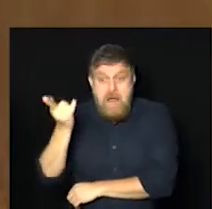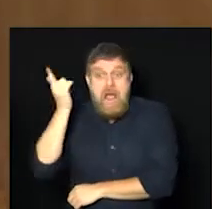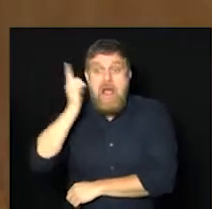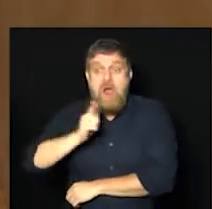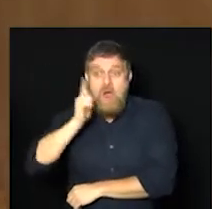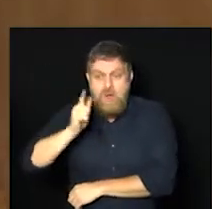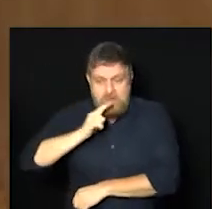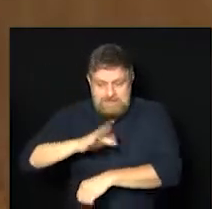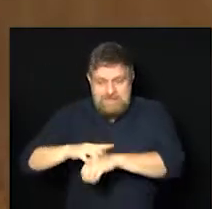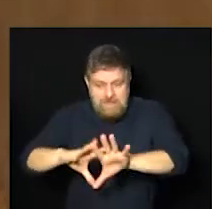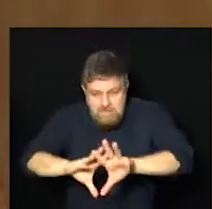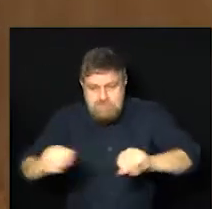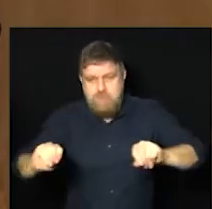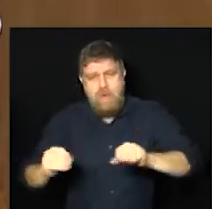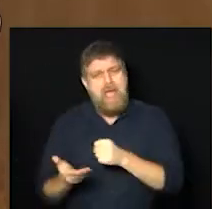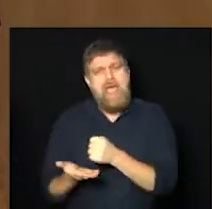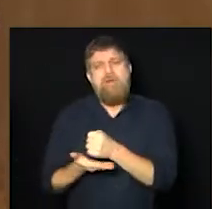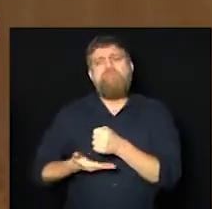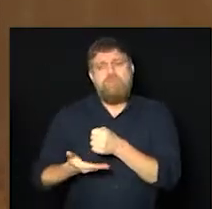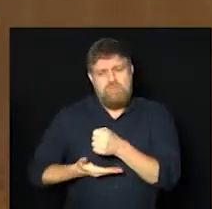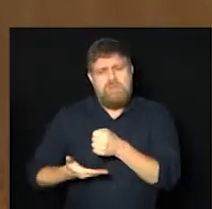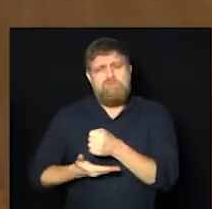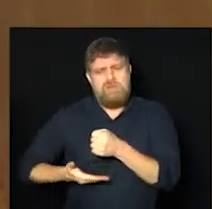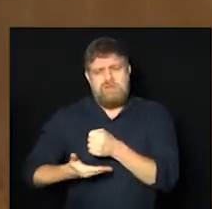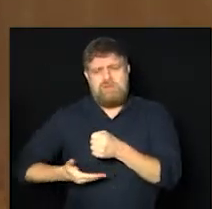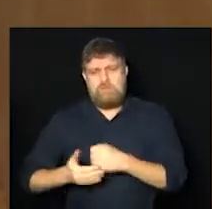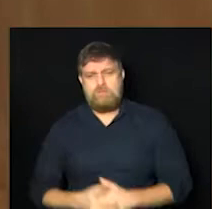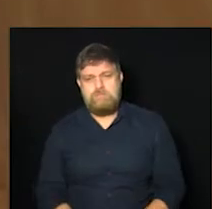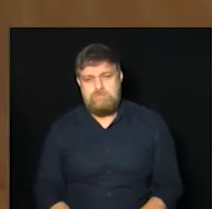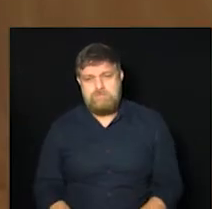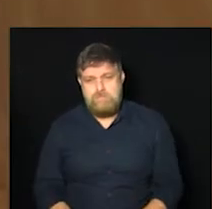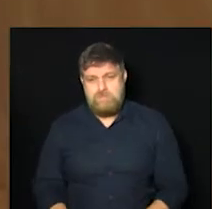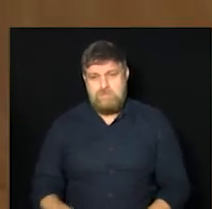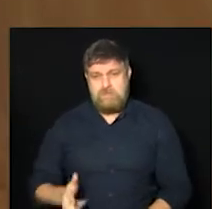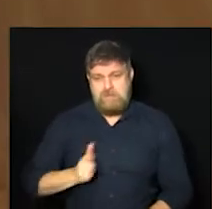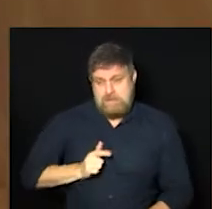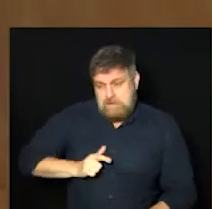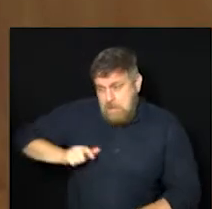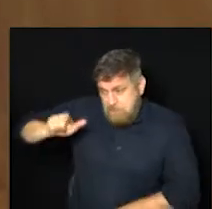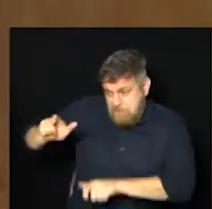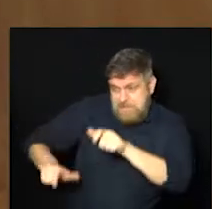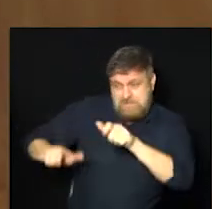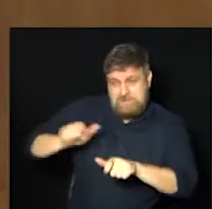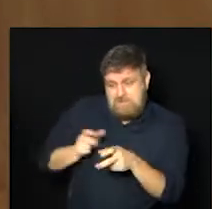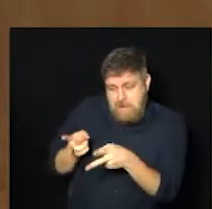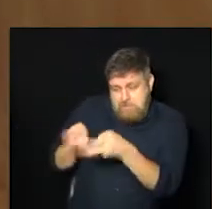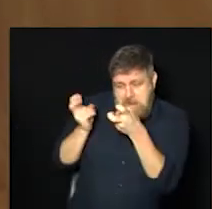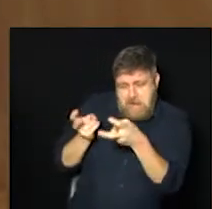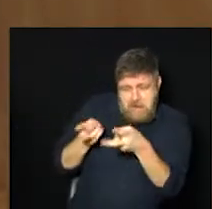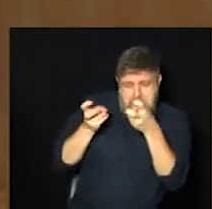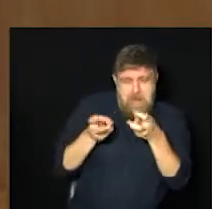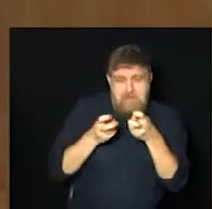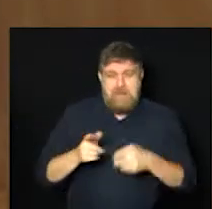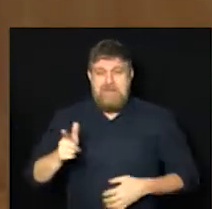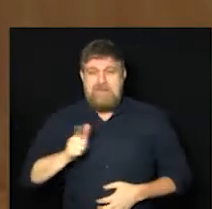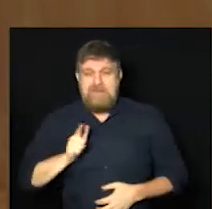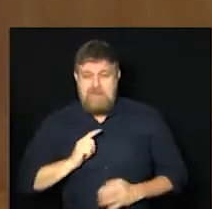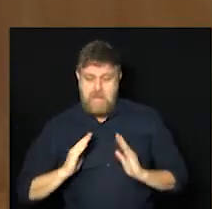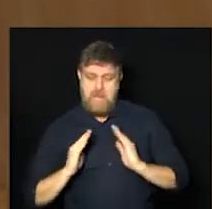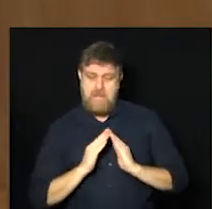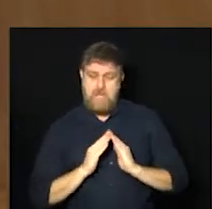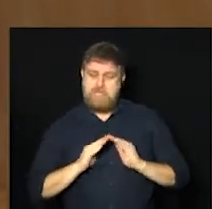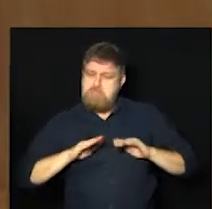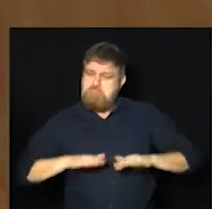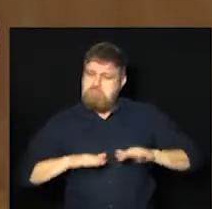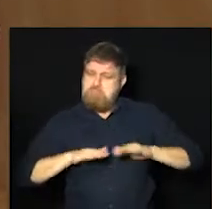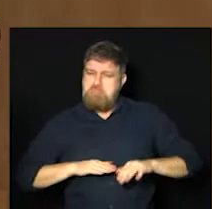doença. É fundamental. E muitos, a gente tem percebido, que têm ficado em casa com medo